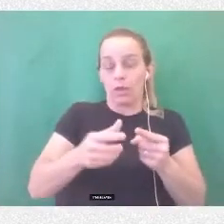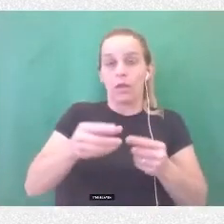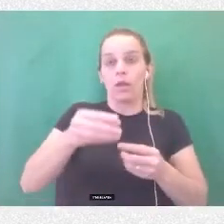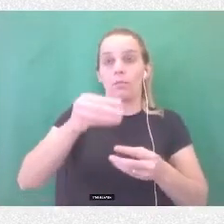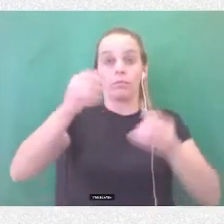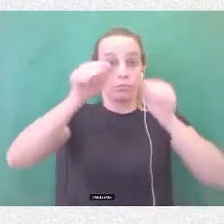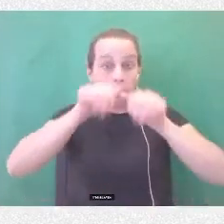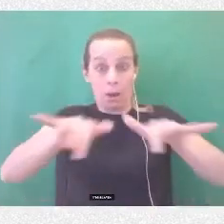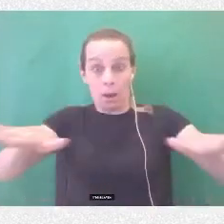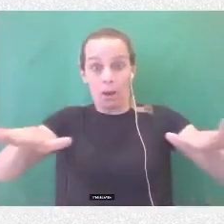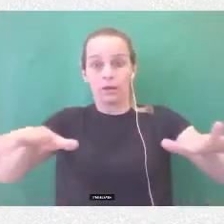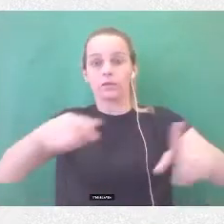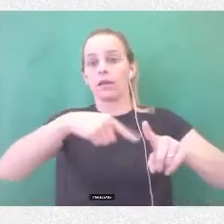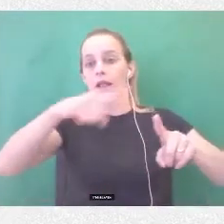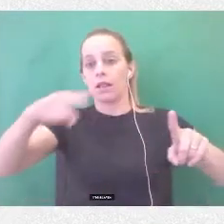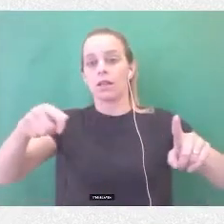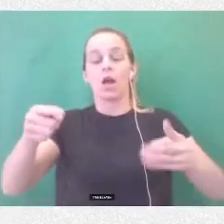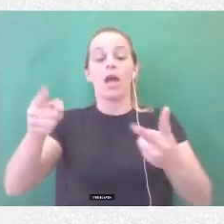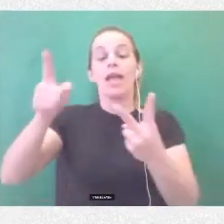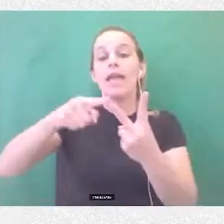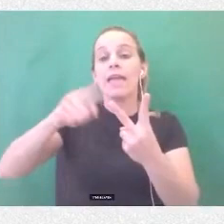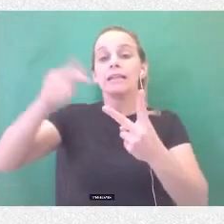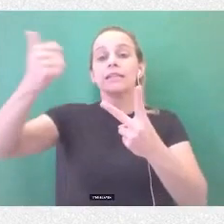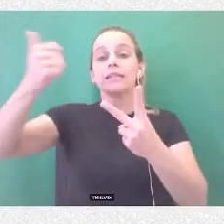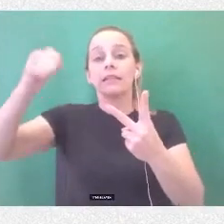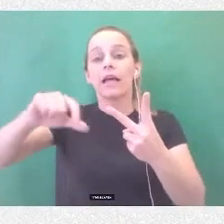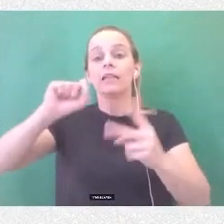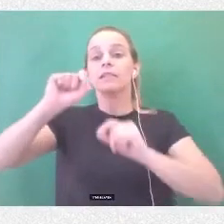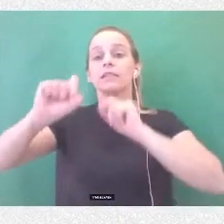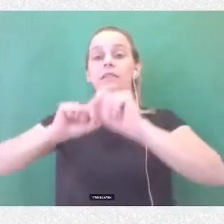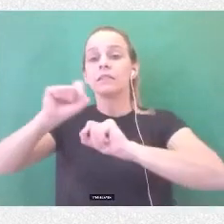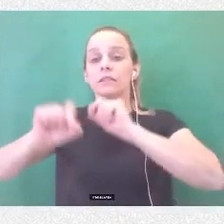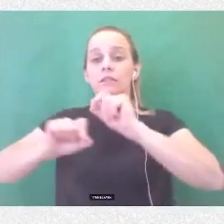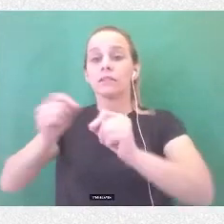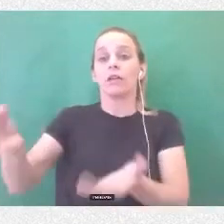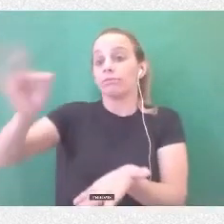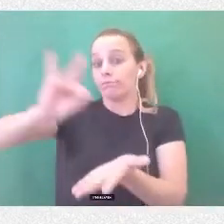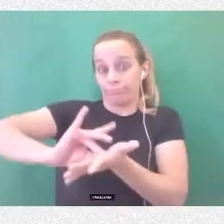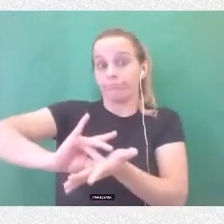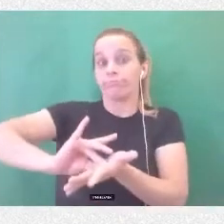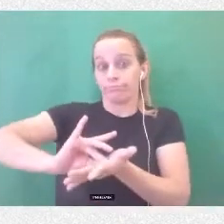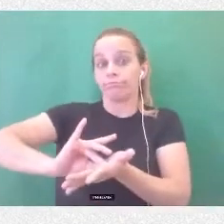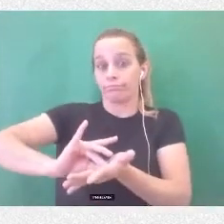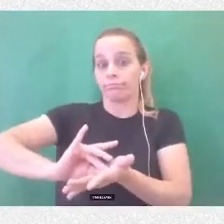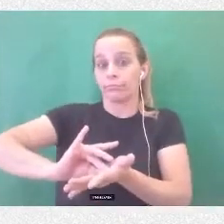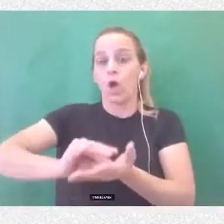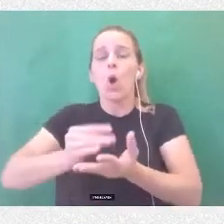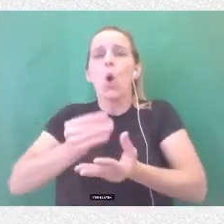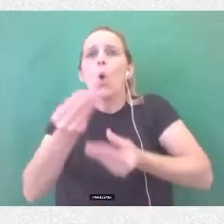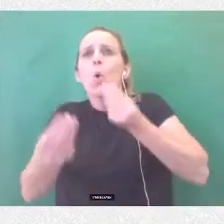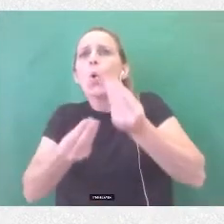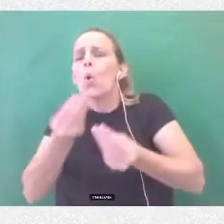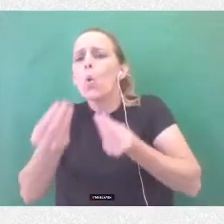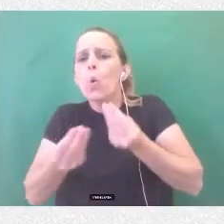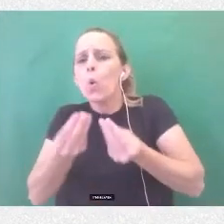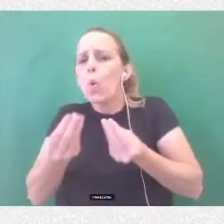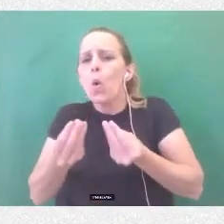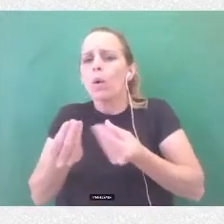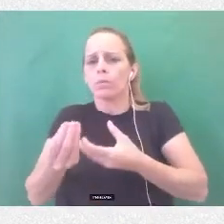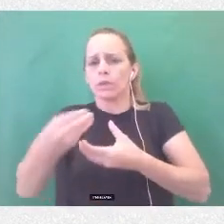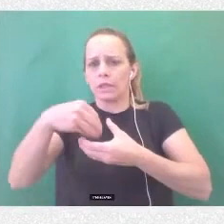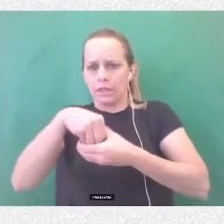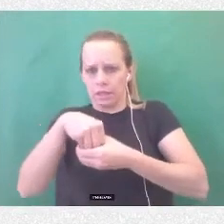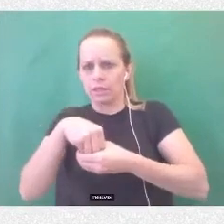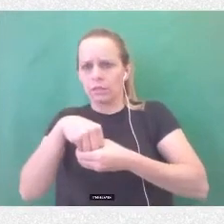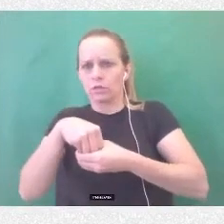E o segundo braço de análise são os dados de vida real, ou seja, como se comportaram os casos, e é mais ou menos